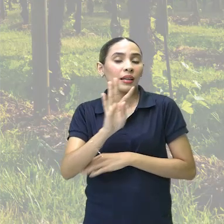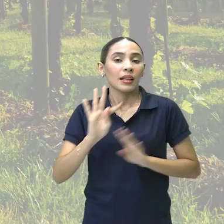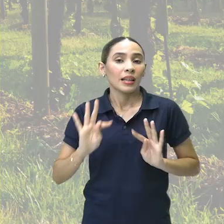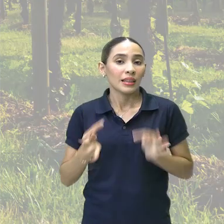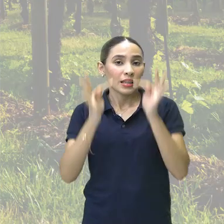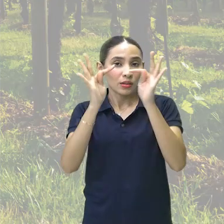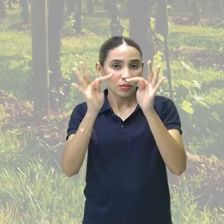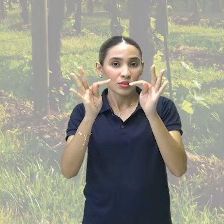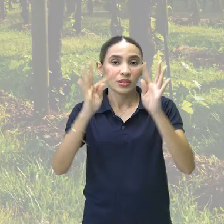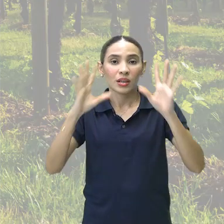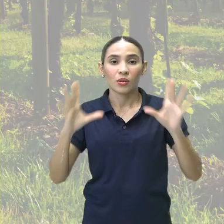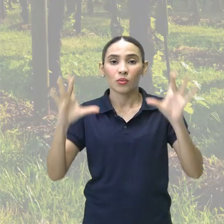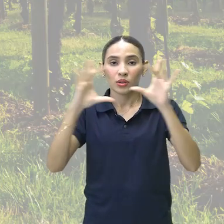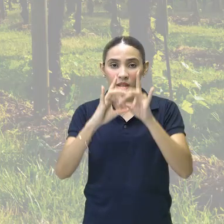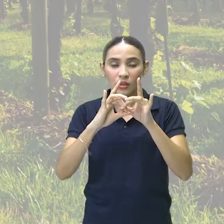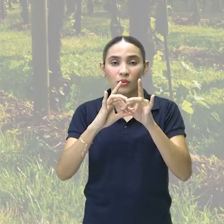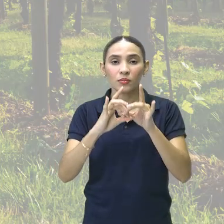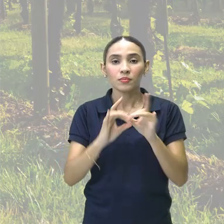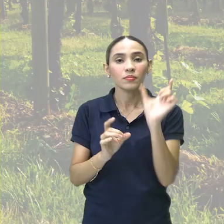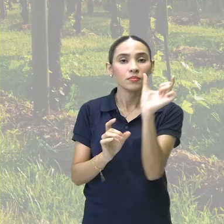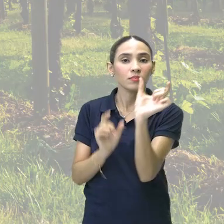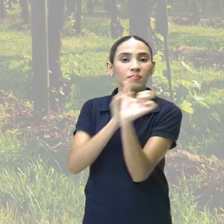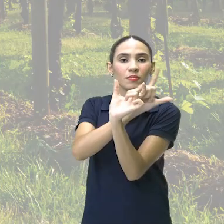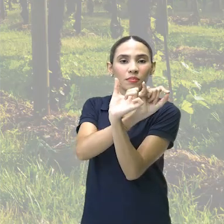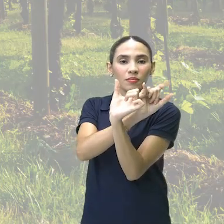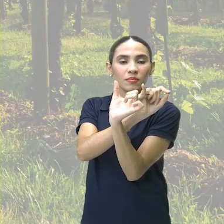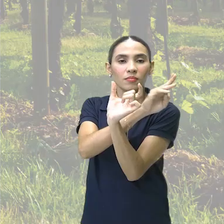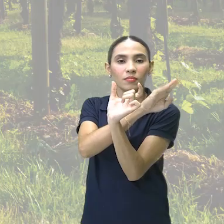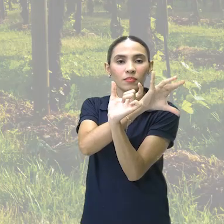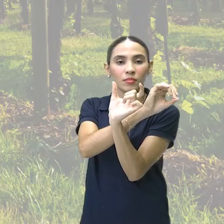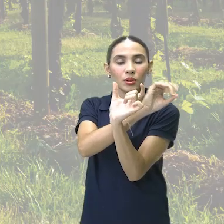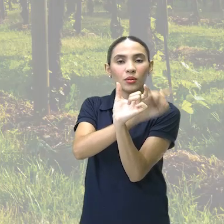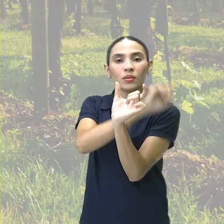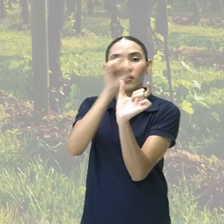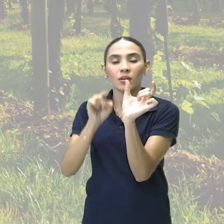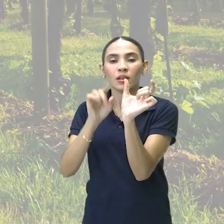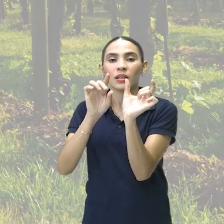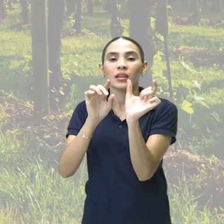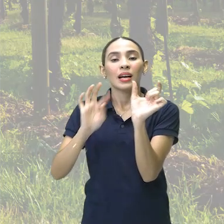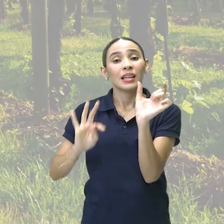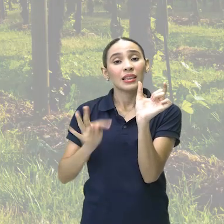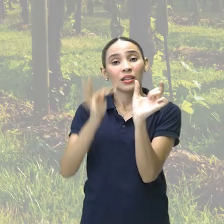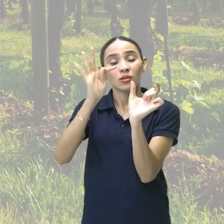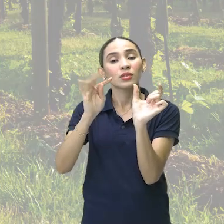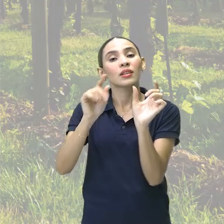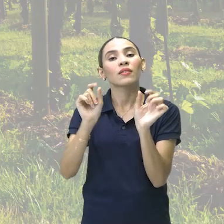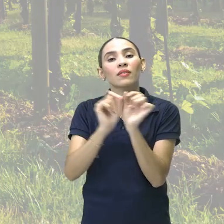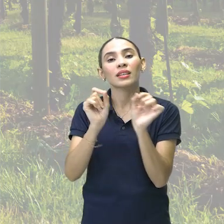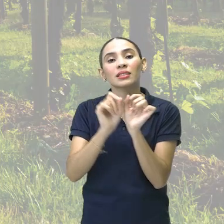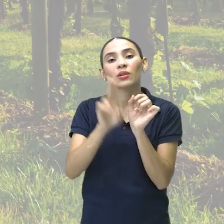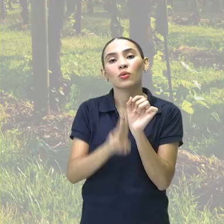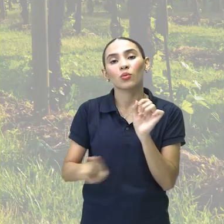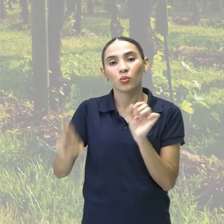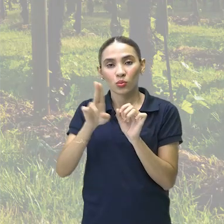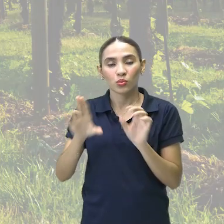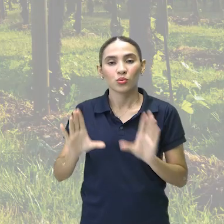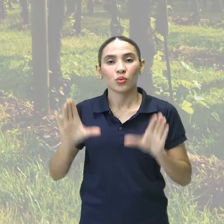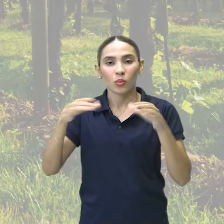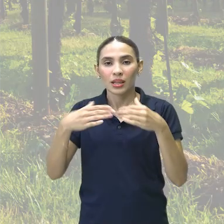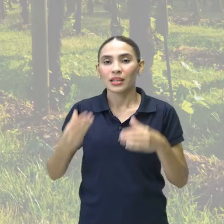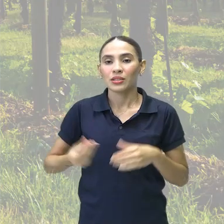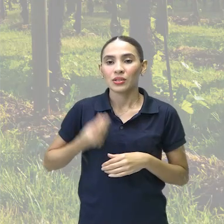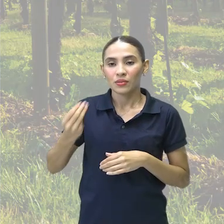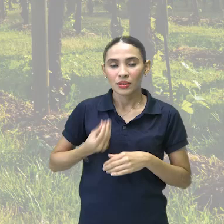biotecnologia, nós temos a união aí de um prefixo, a palavra tecnologia, para dizer que a gente está fazendo uso dos seres